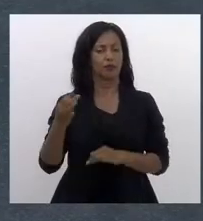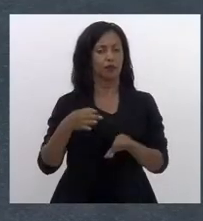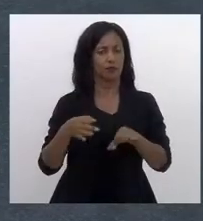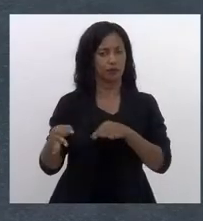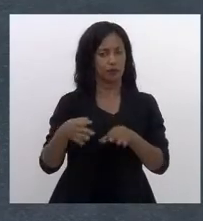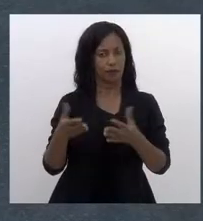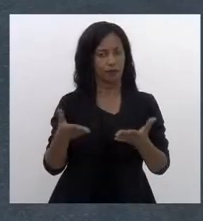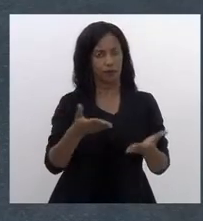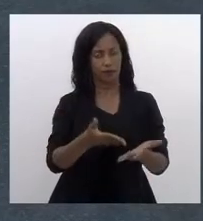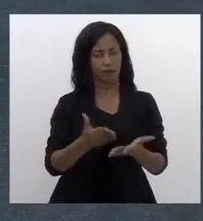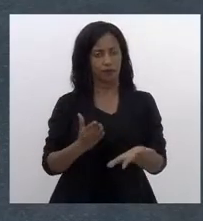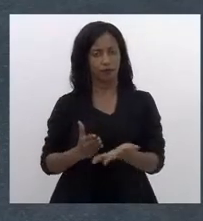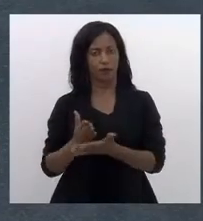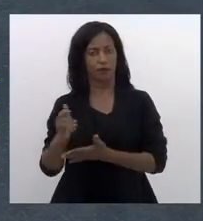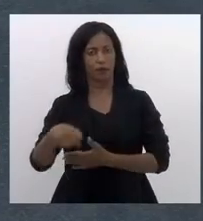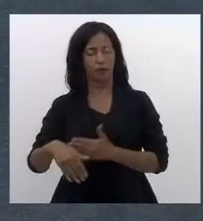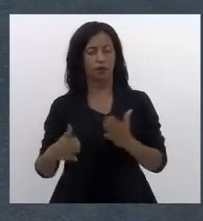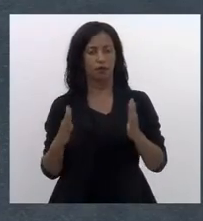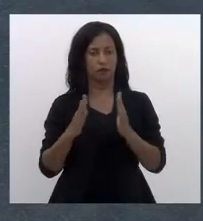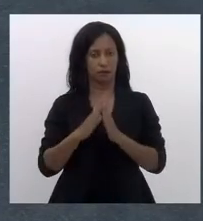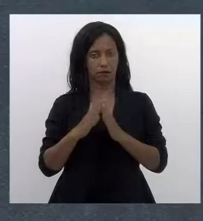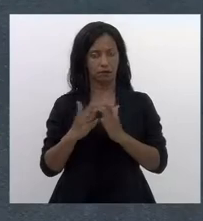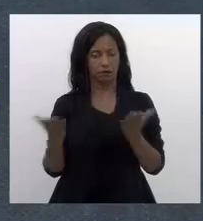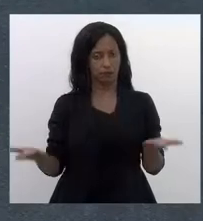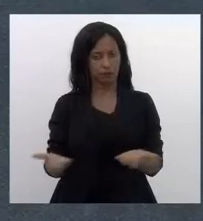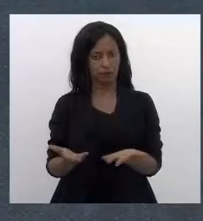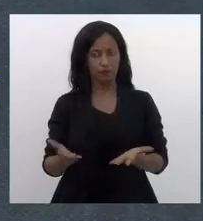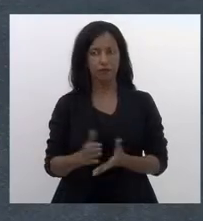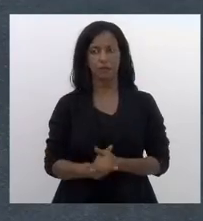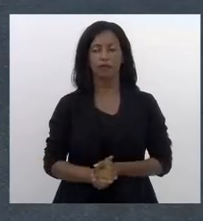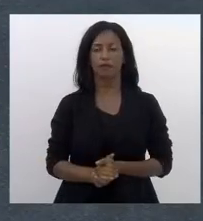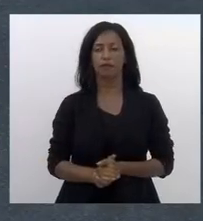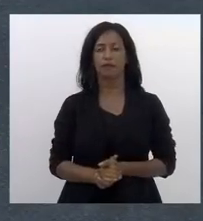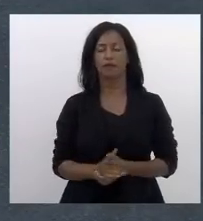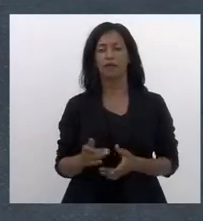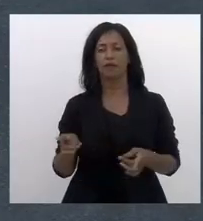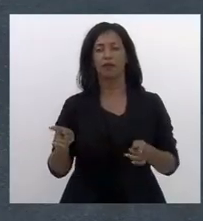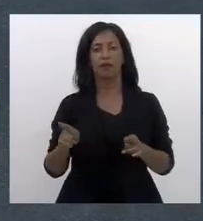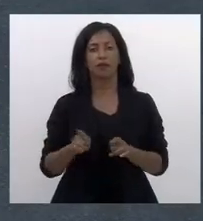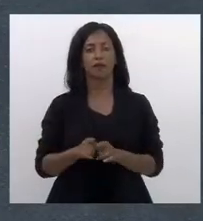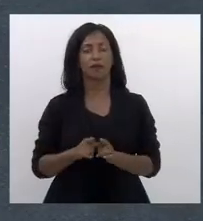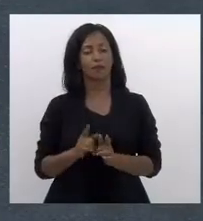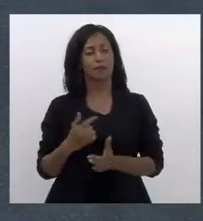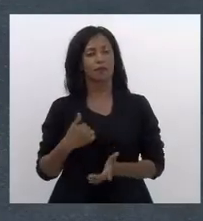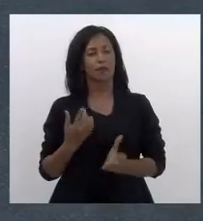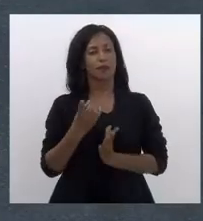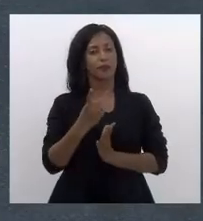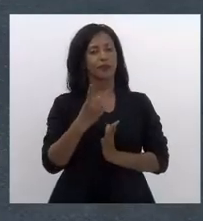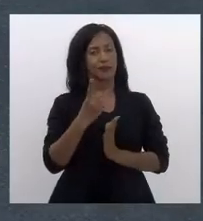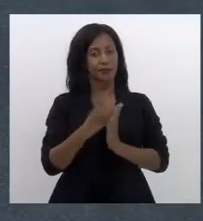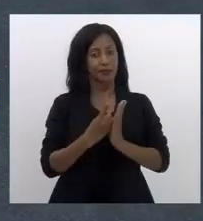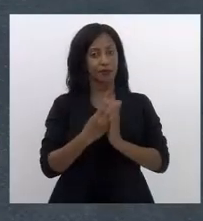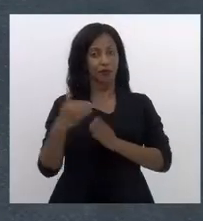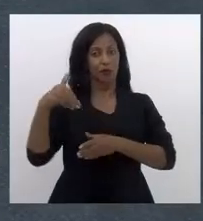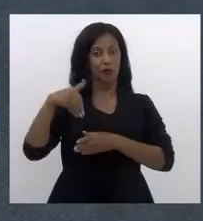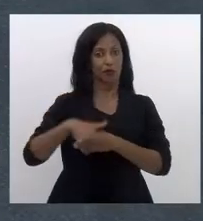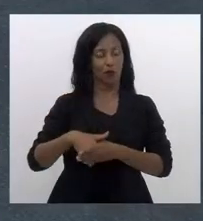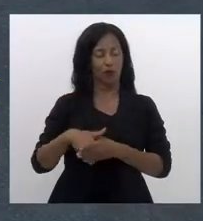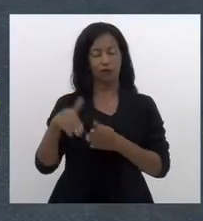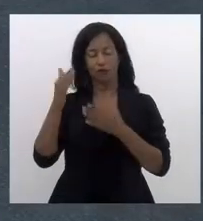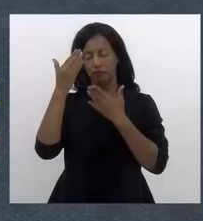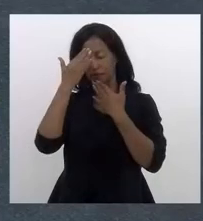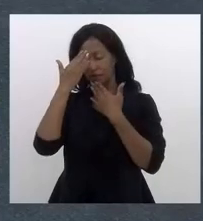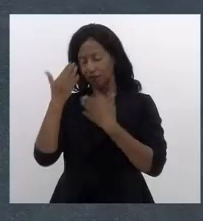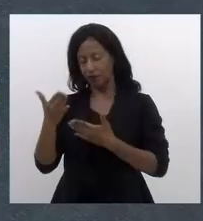projeto aprovado nessa casa no dia de hoje. Quero também declarar o meu voto e